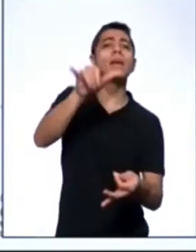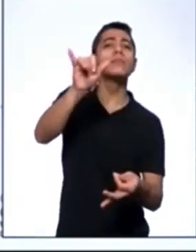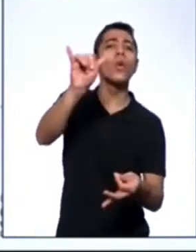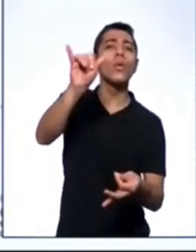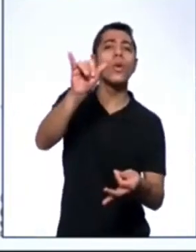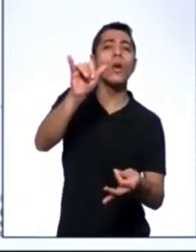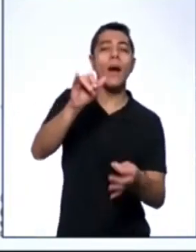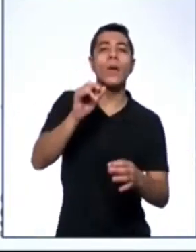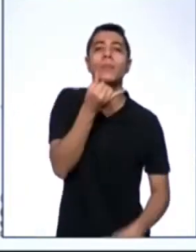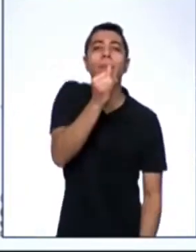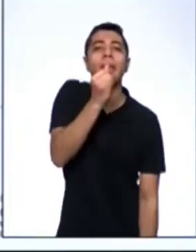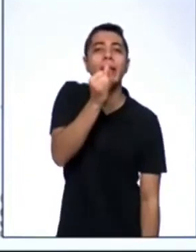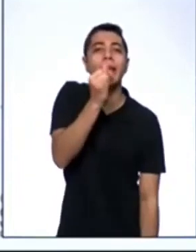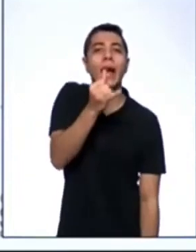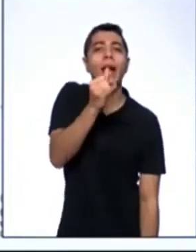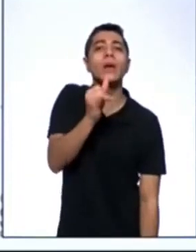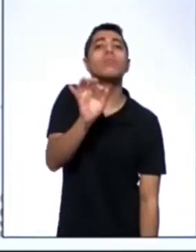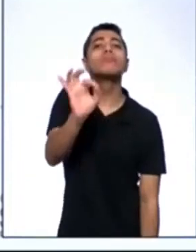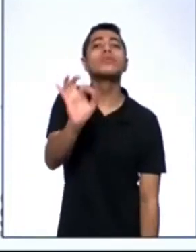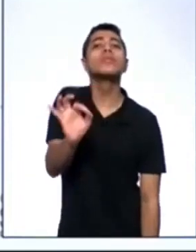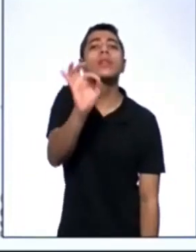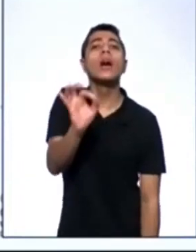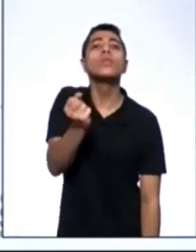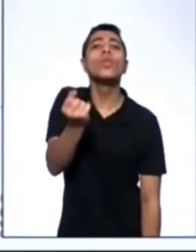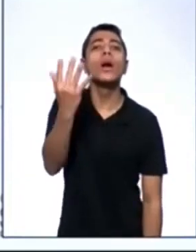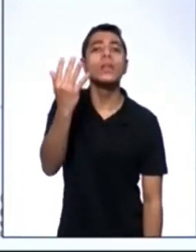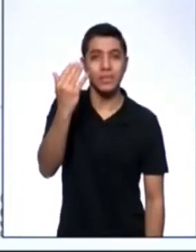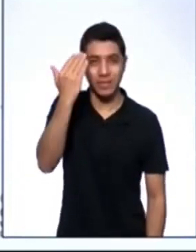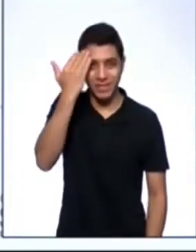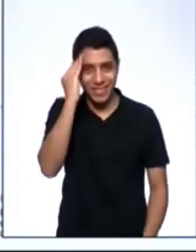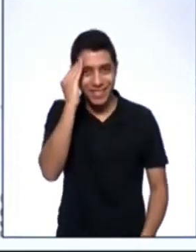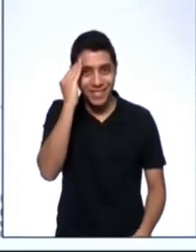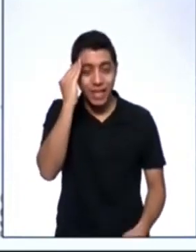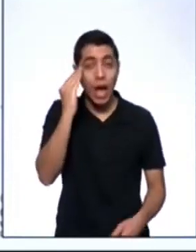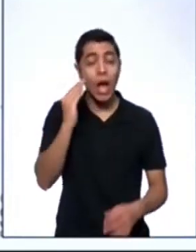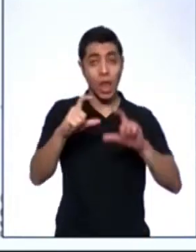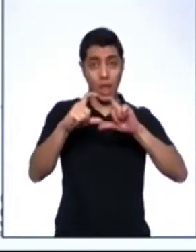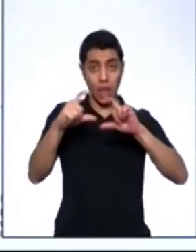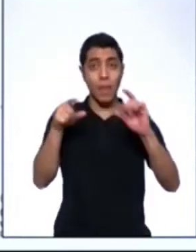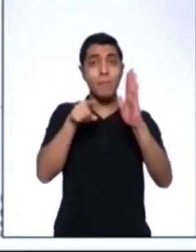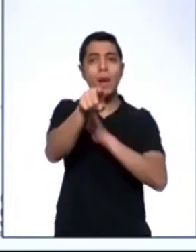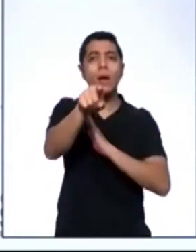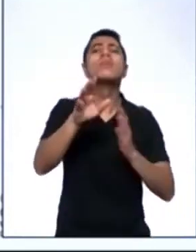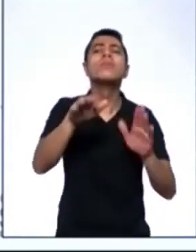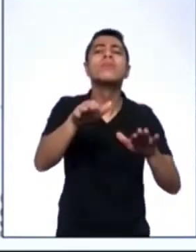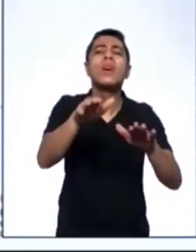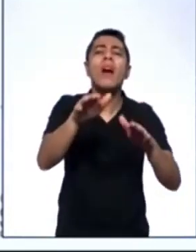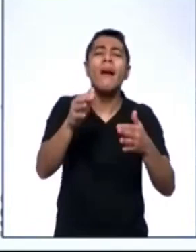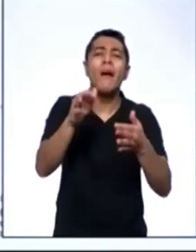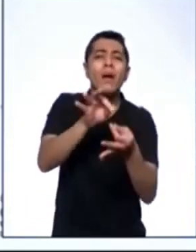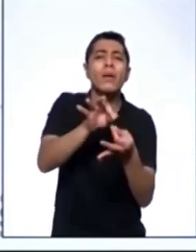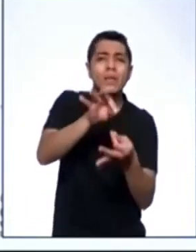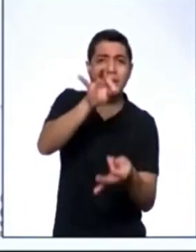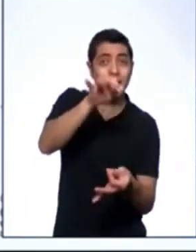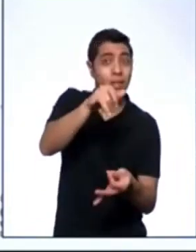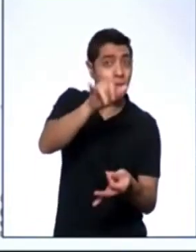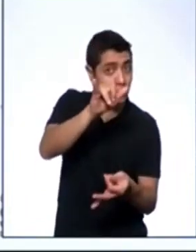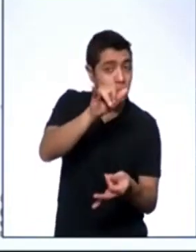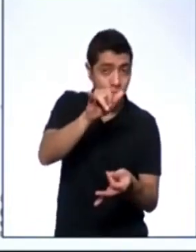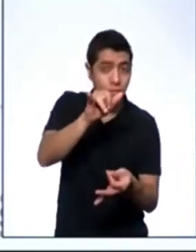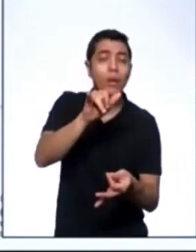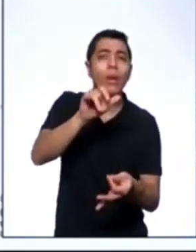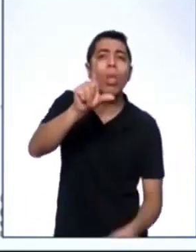olha as alternativas por favor que horas a temperatura chega a 10 por centro beleza